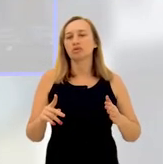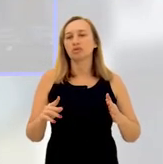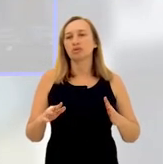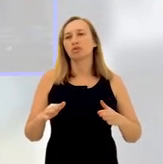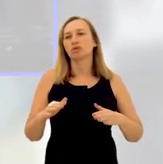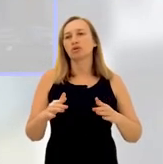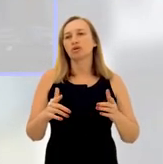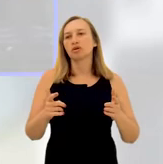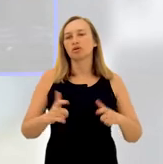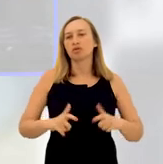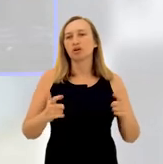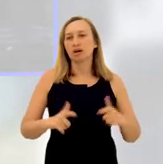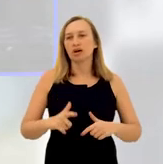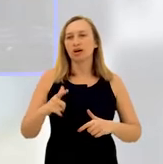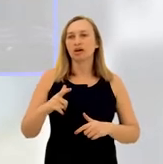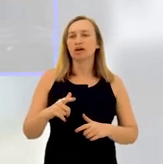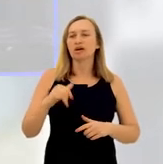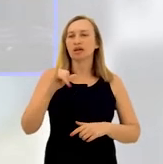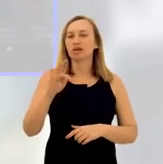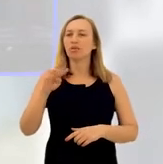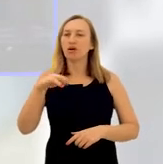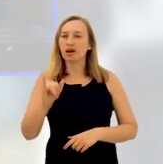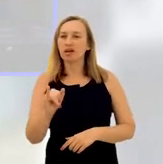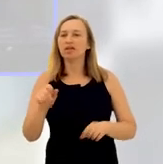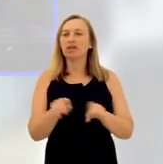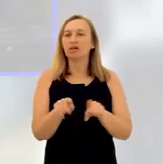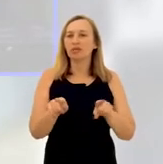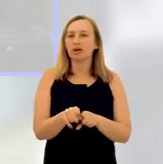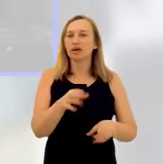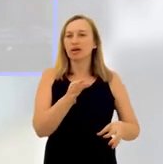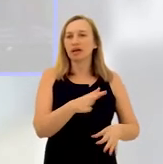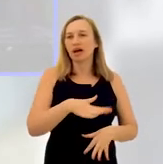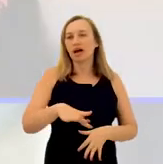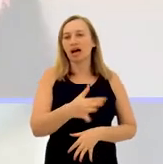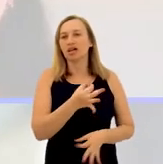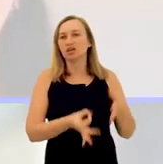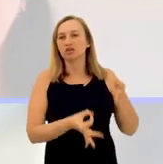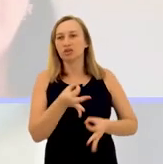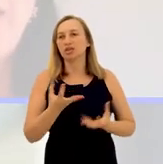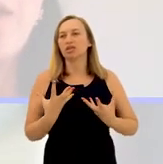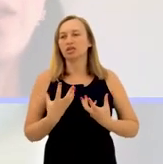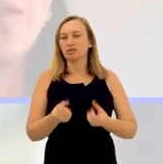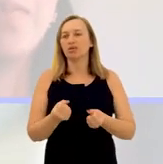e como é que o jurídico, né, o lado jurídico recebeu essa ideia.